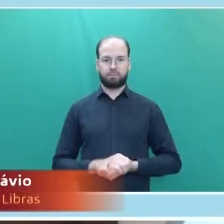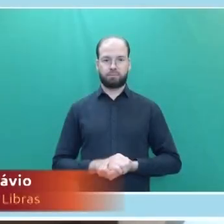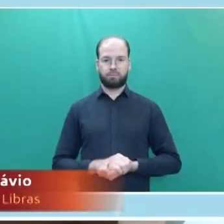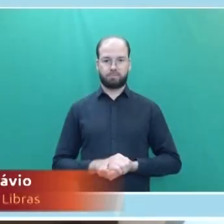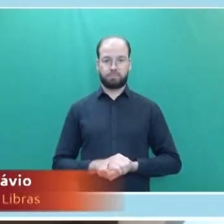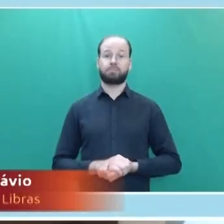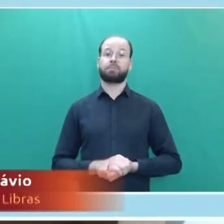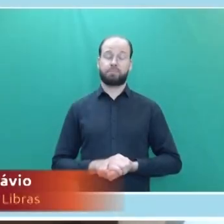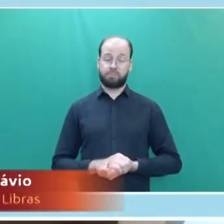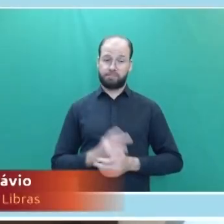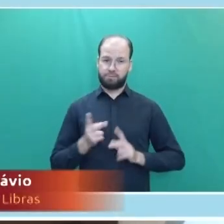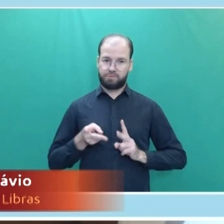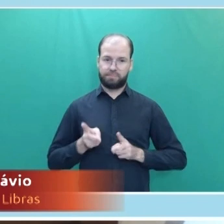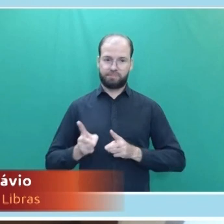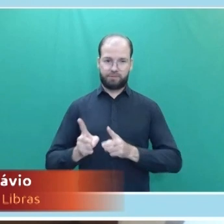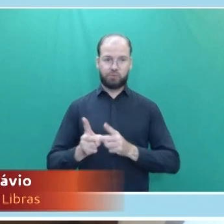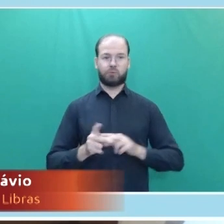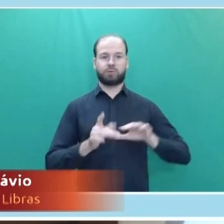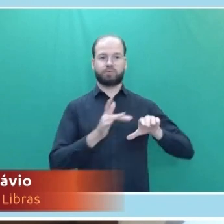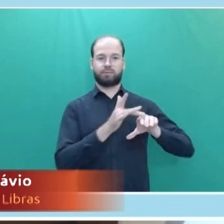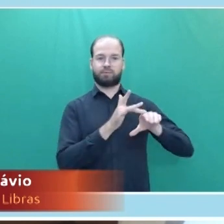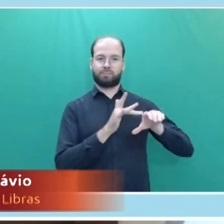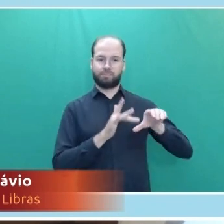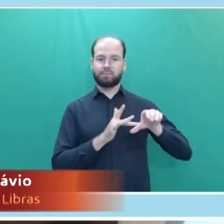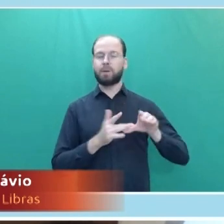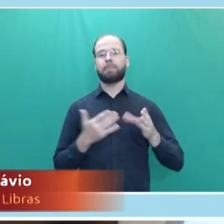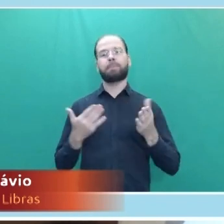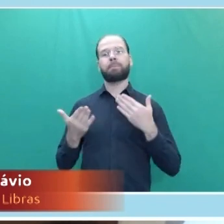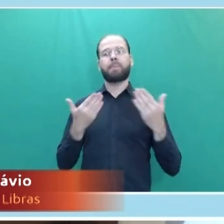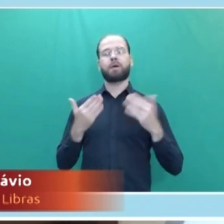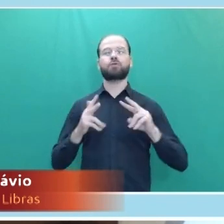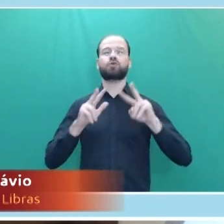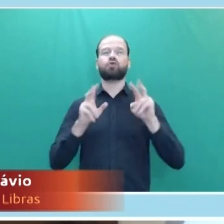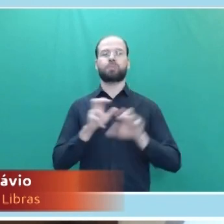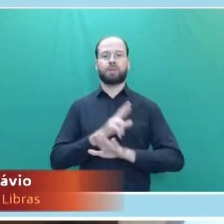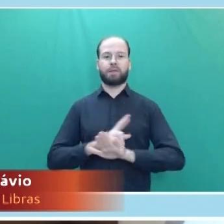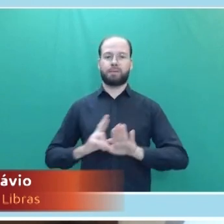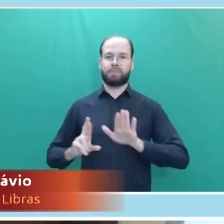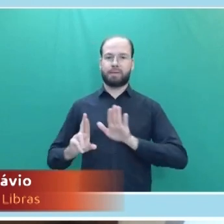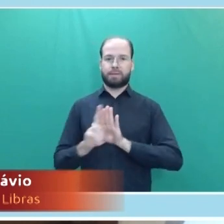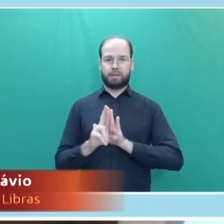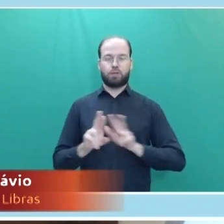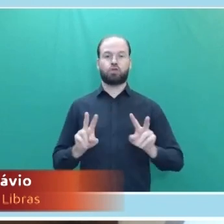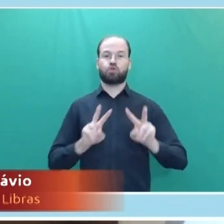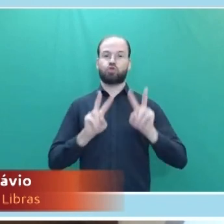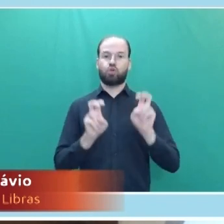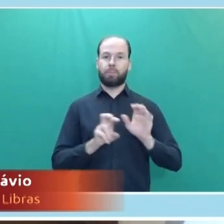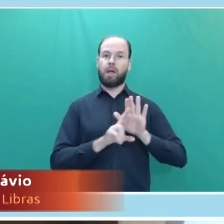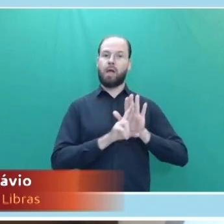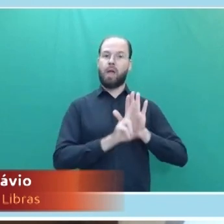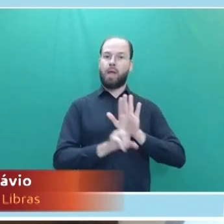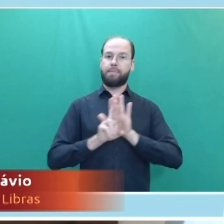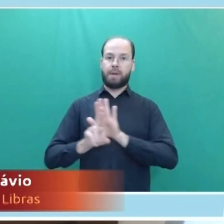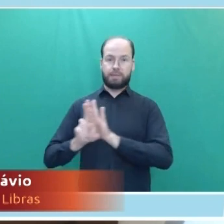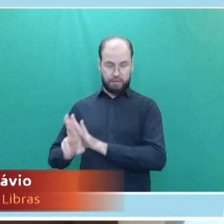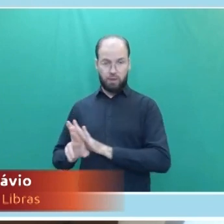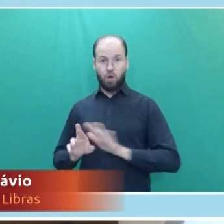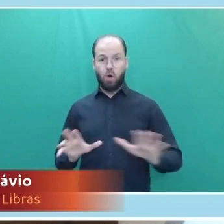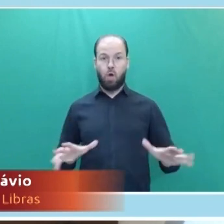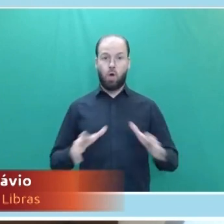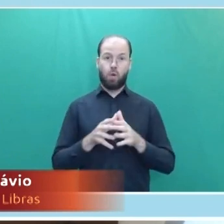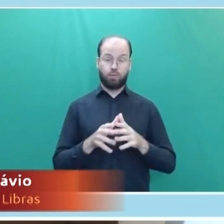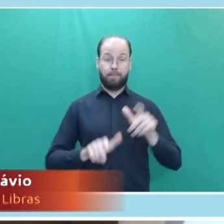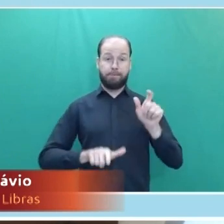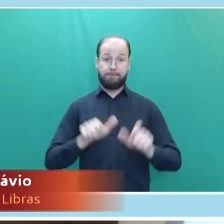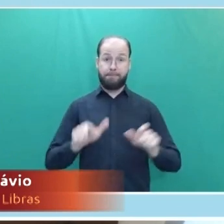Já voltamos com a nossa conversa a respeito da representatividade, da representação da comunidade, da